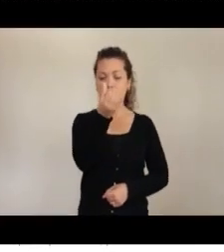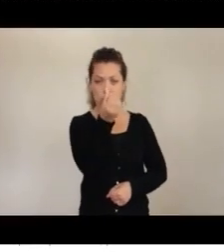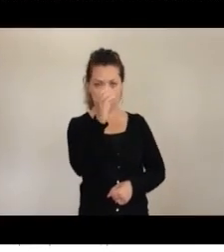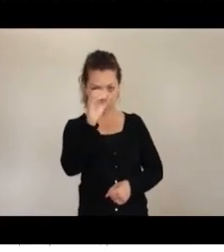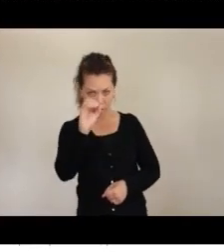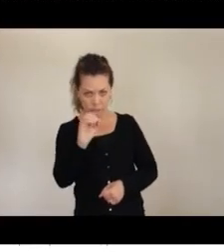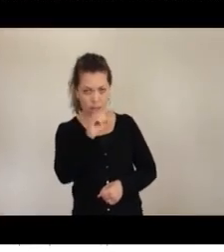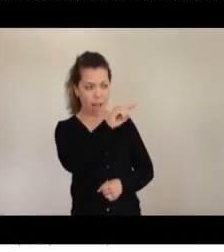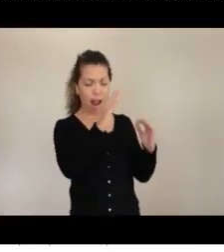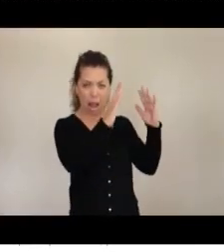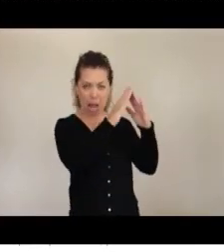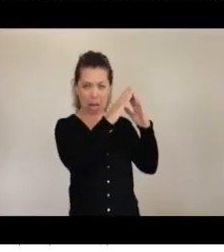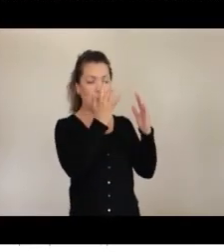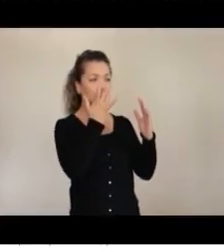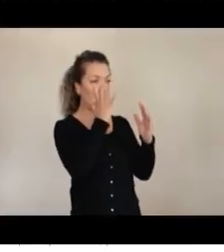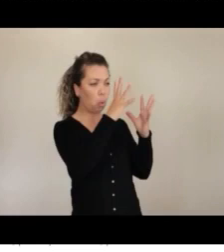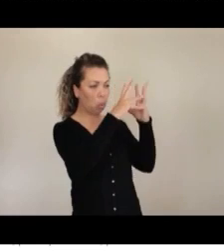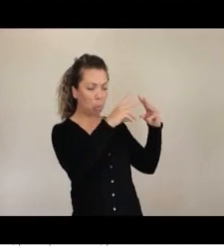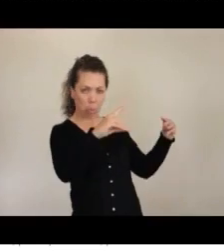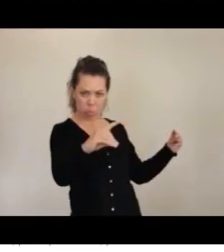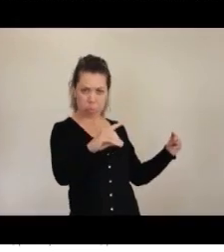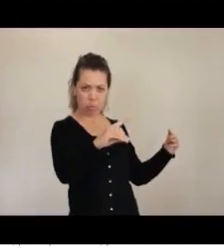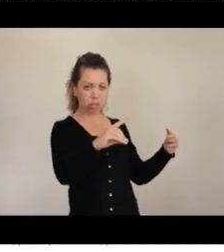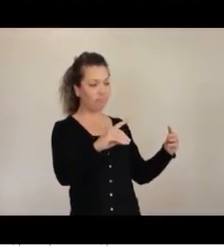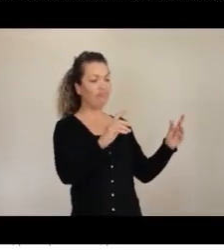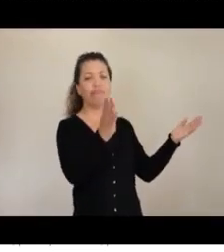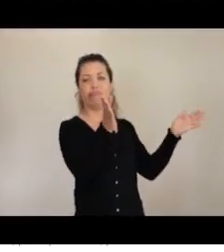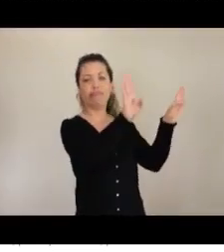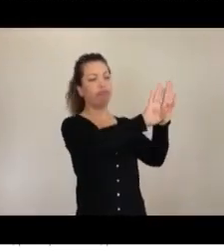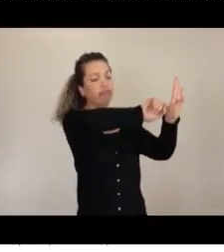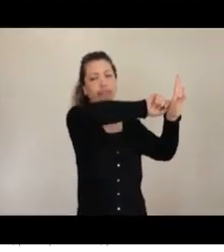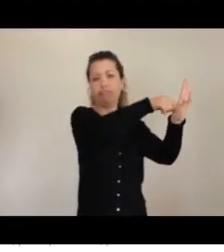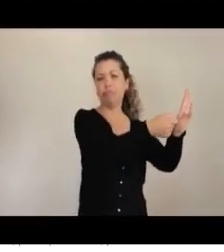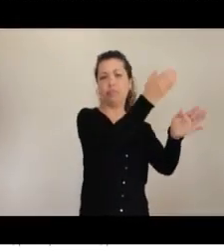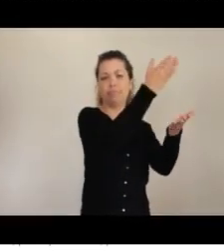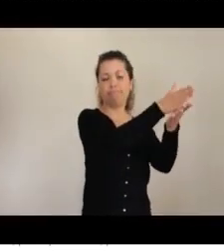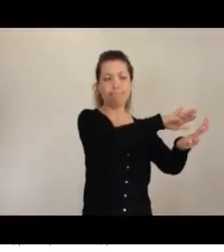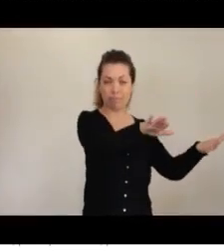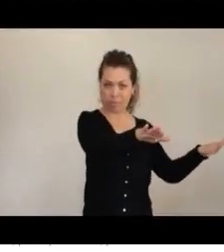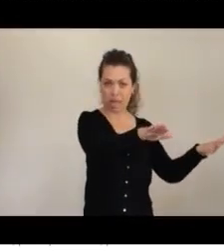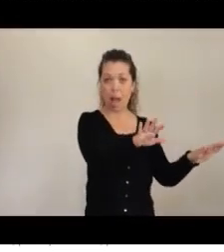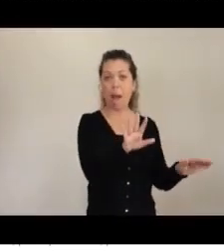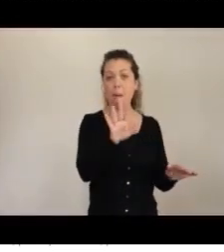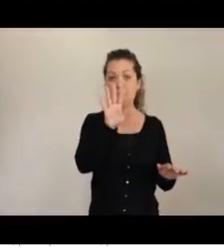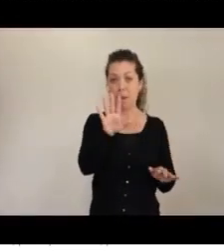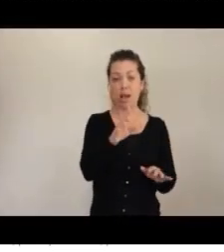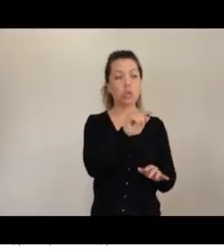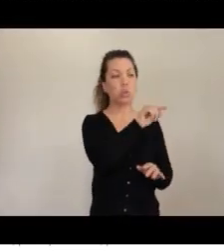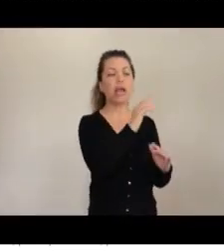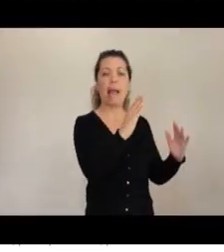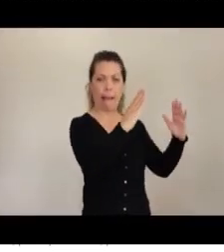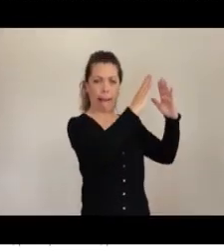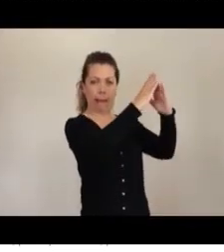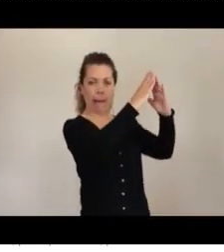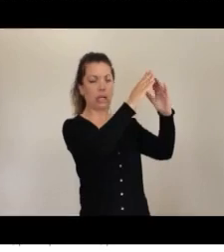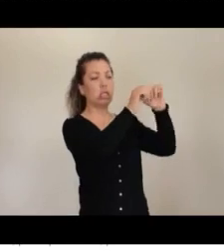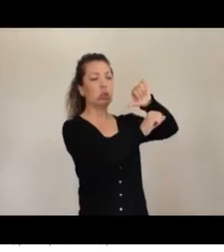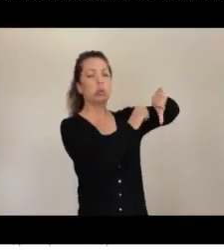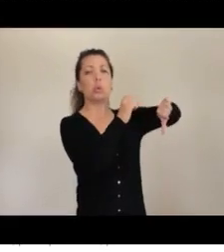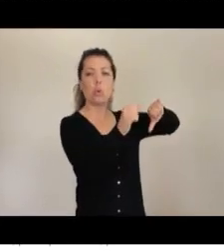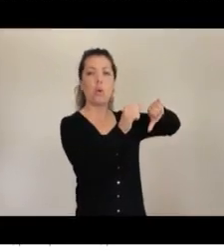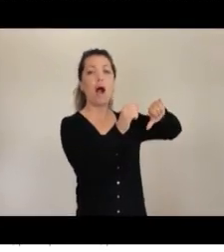Mar Pequeno, no final da Ilha Comprida. De um lado, as águas do rio Ribeira margeavam a vila. Assim,